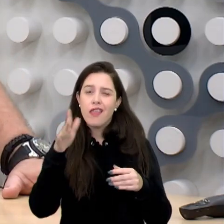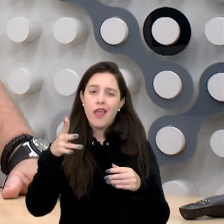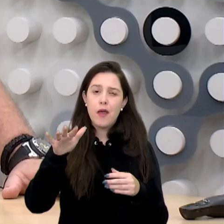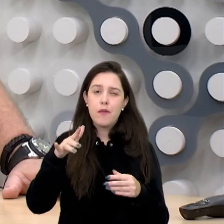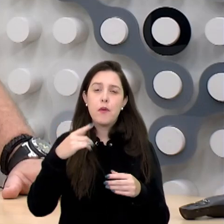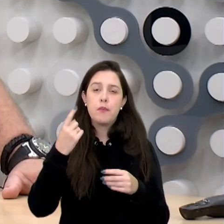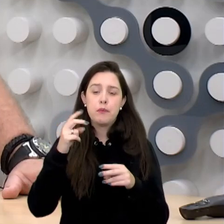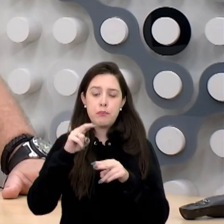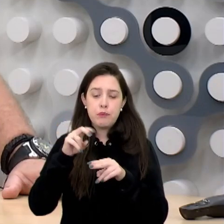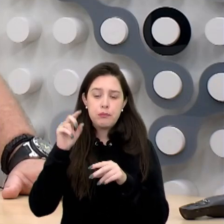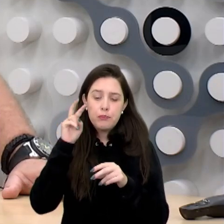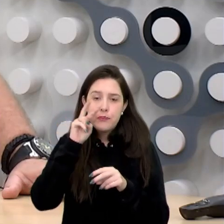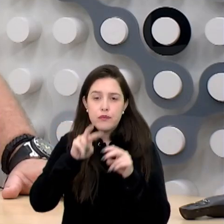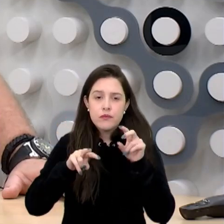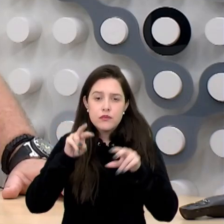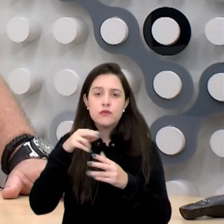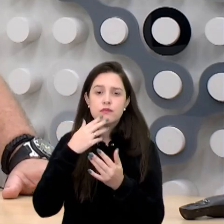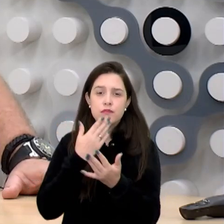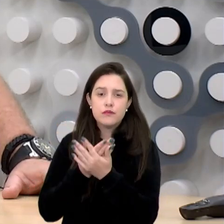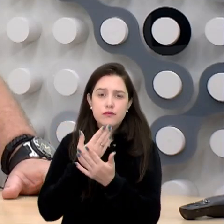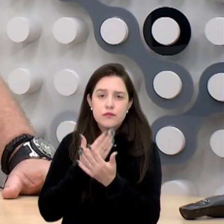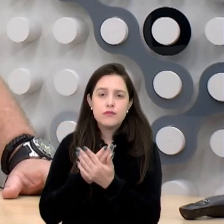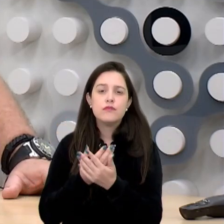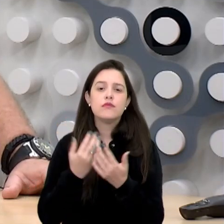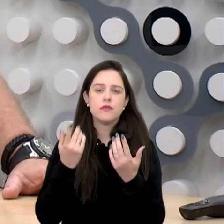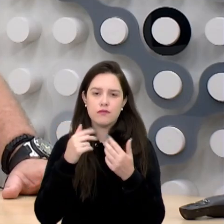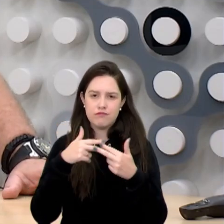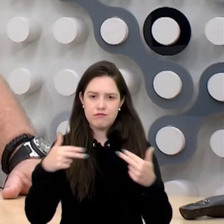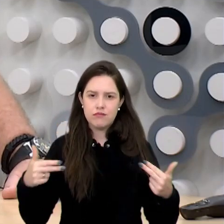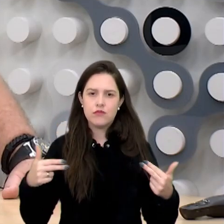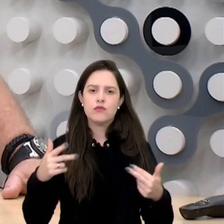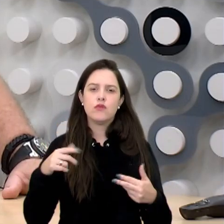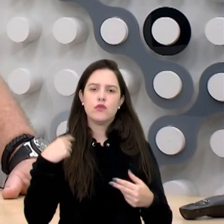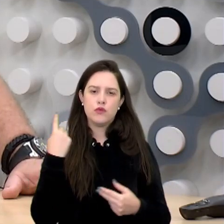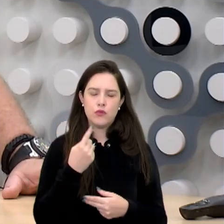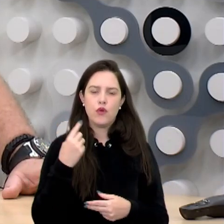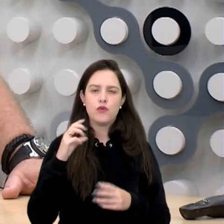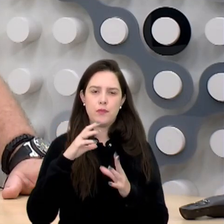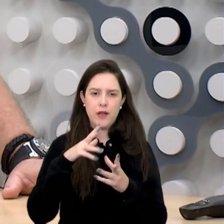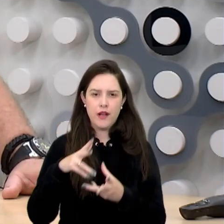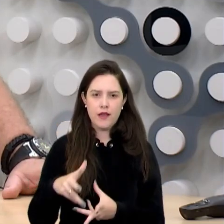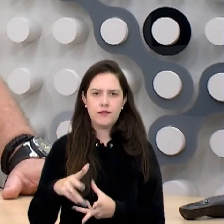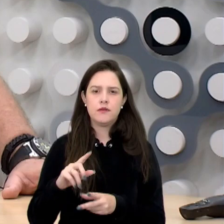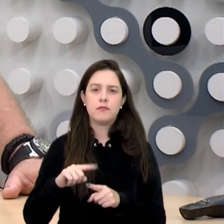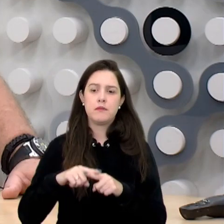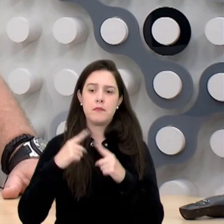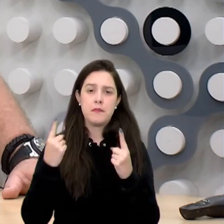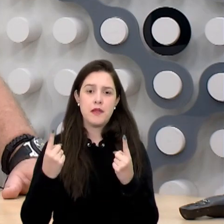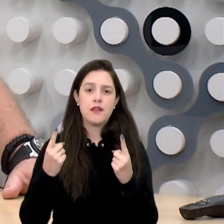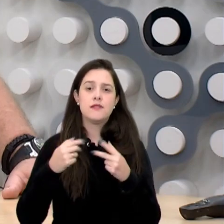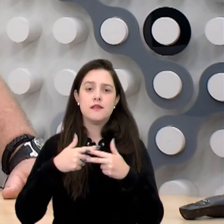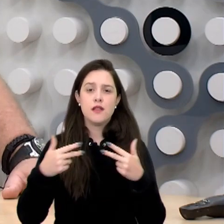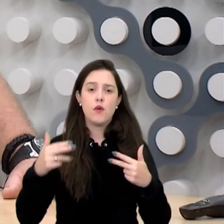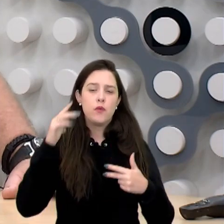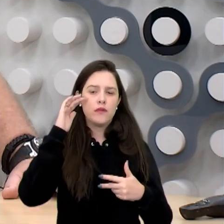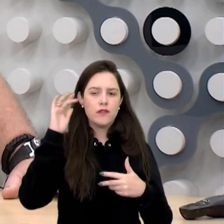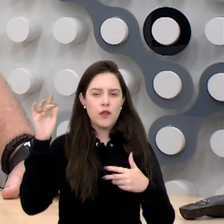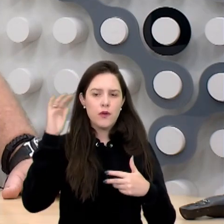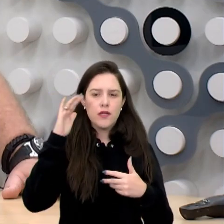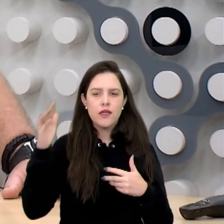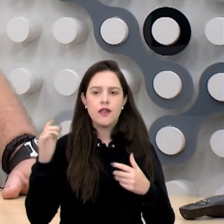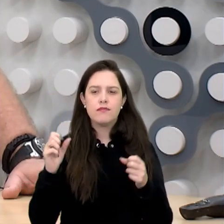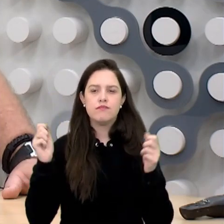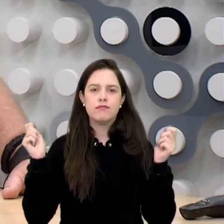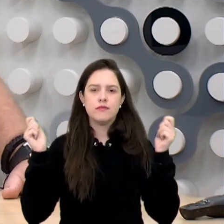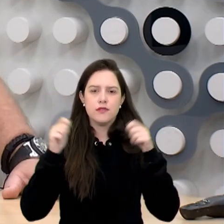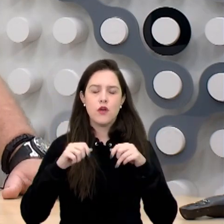que acabamos, né, estudando essas estruturas aí do nosso planeta, né? Mas são teorias, né, e suposições